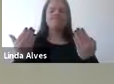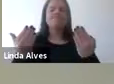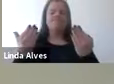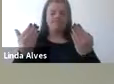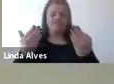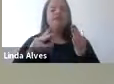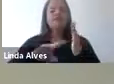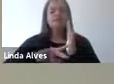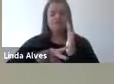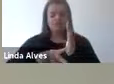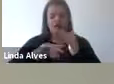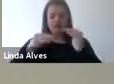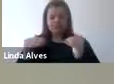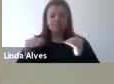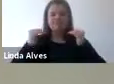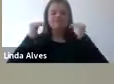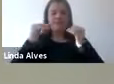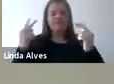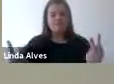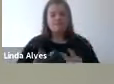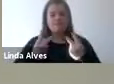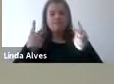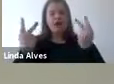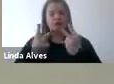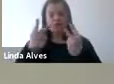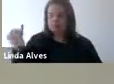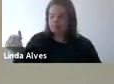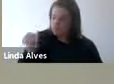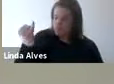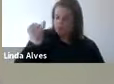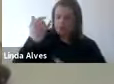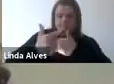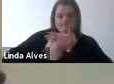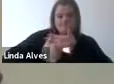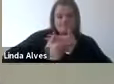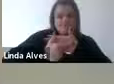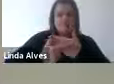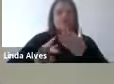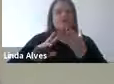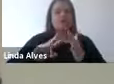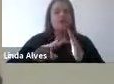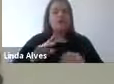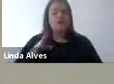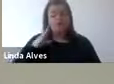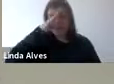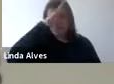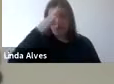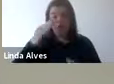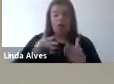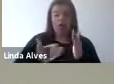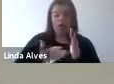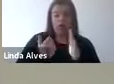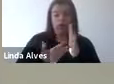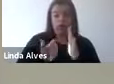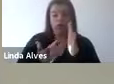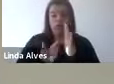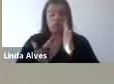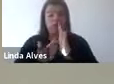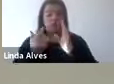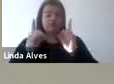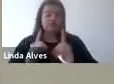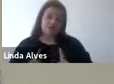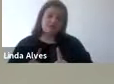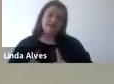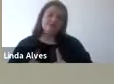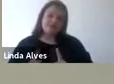né? E o trabalhador percebeu isso, né? O governo quer tirar direitos e ele vê que o sindicato